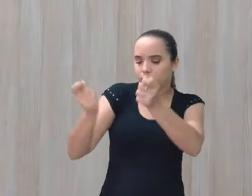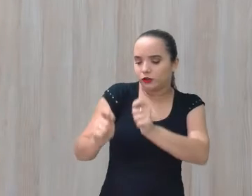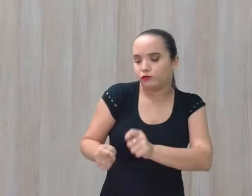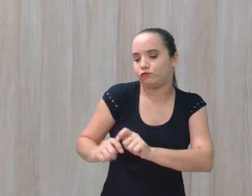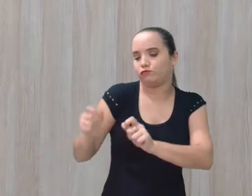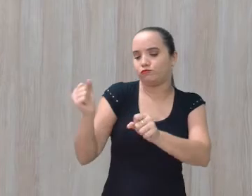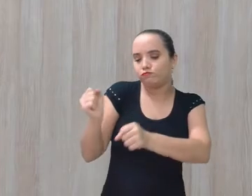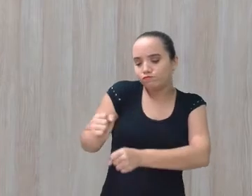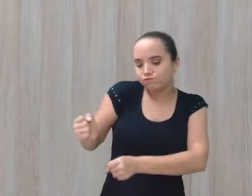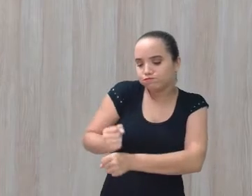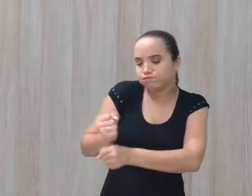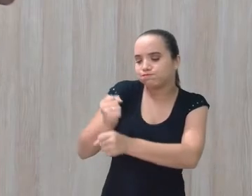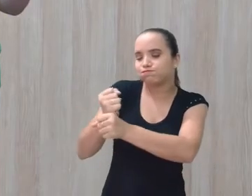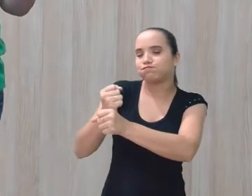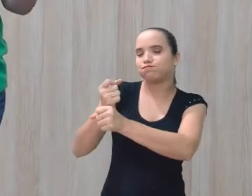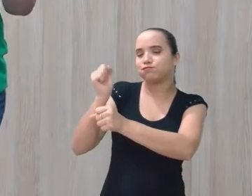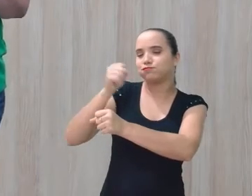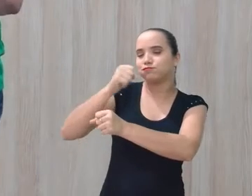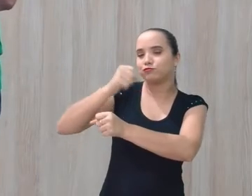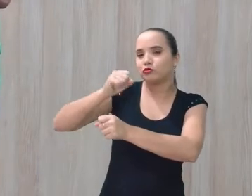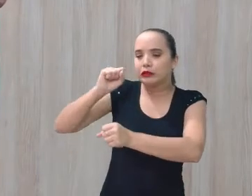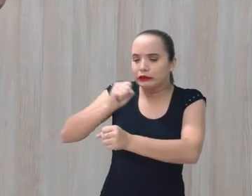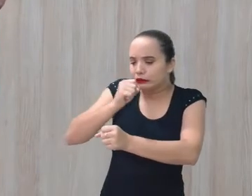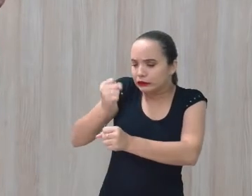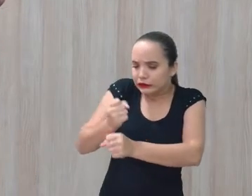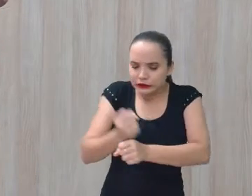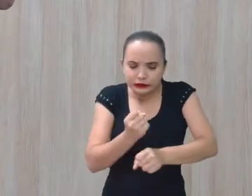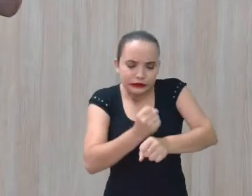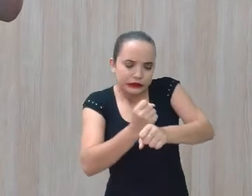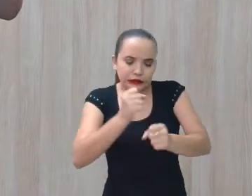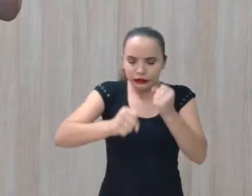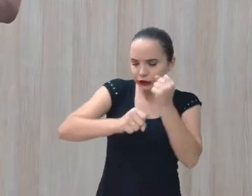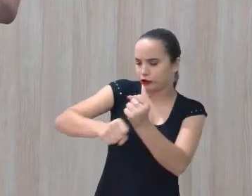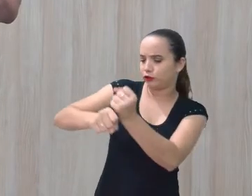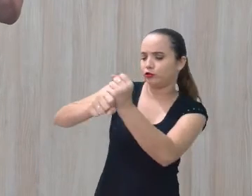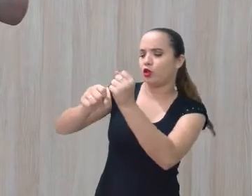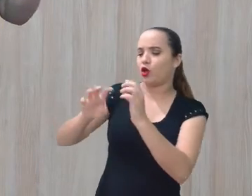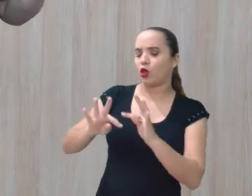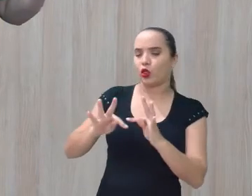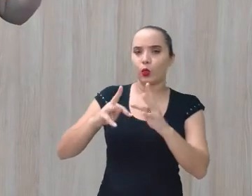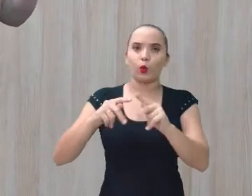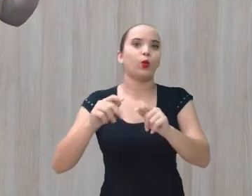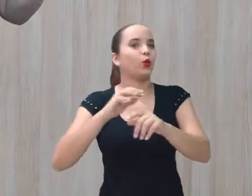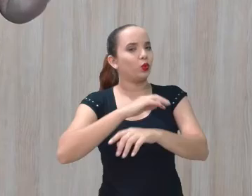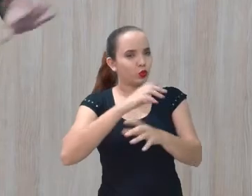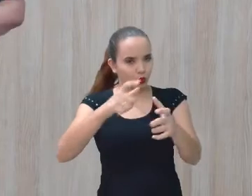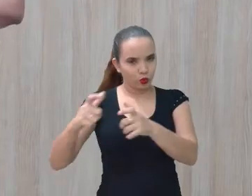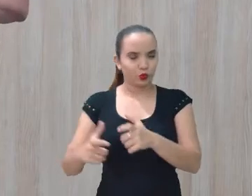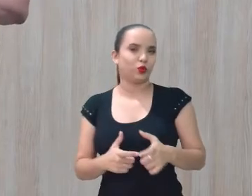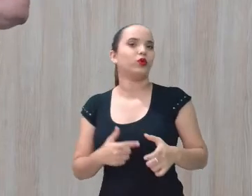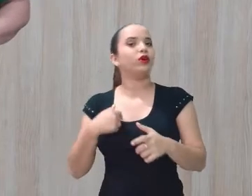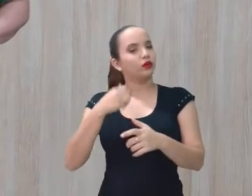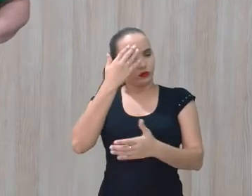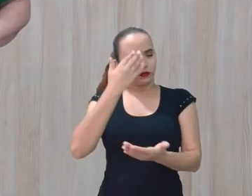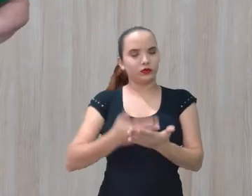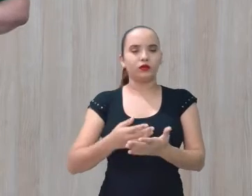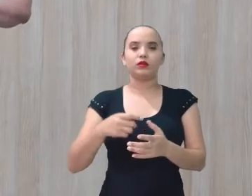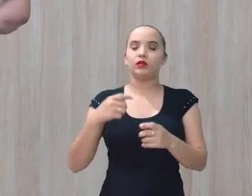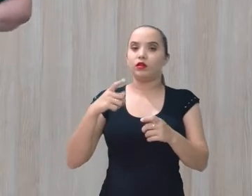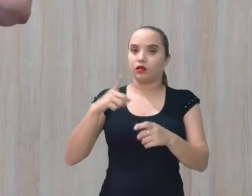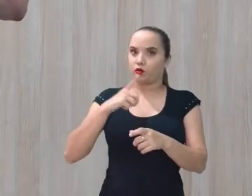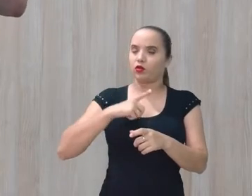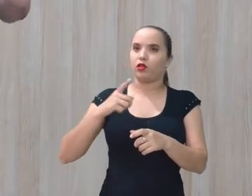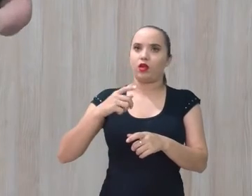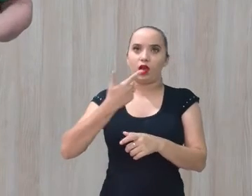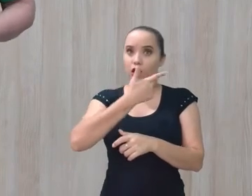espalhada, é uma escultura que deveria estar espalhada também, não sou contra as outras, tá? Acho massa e deve